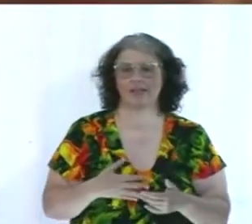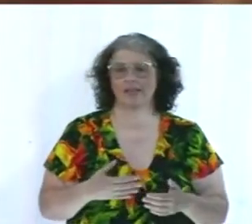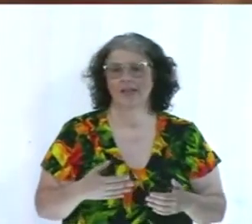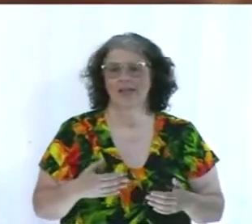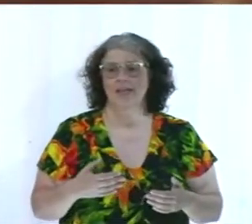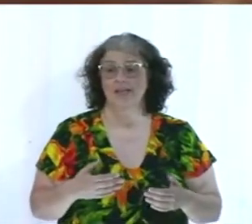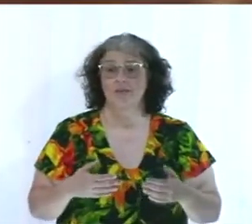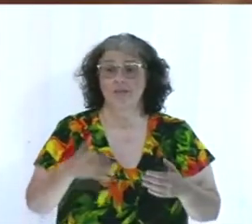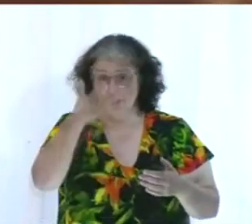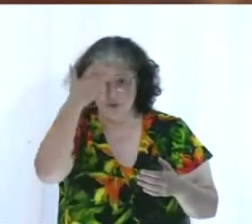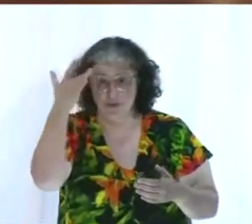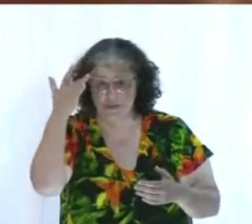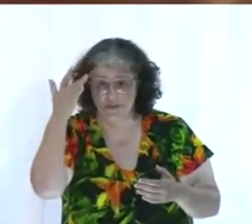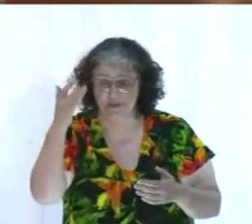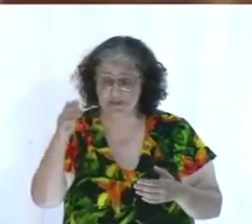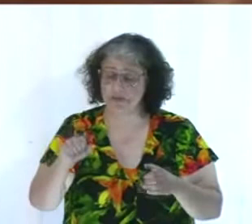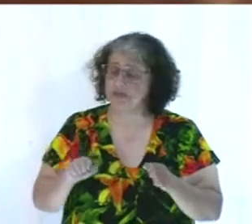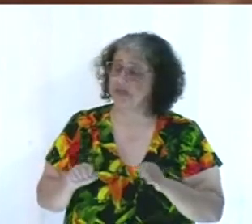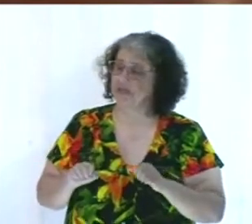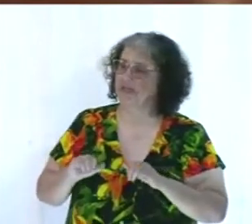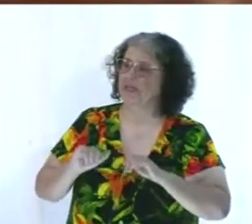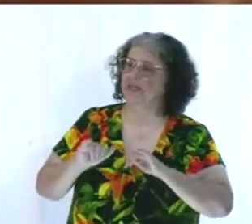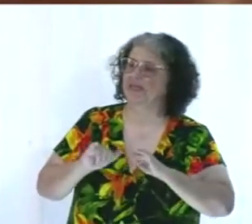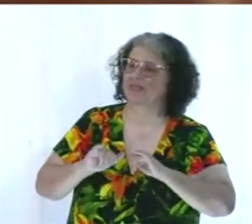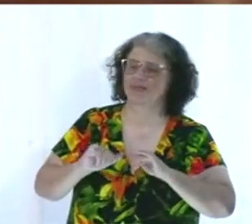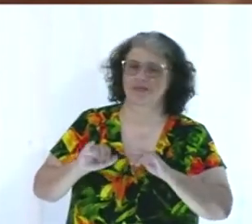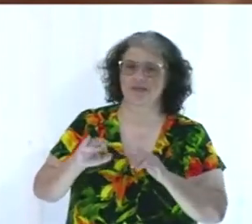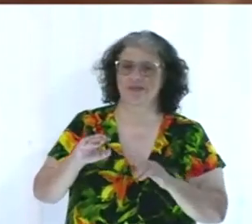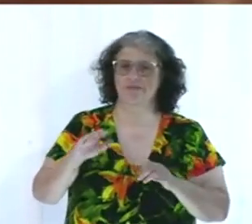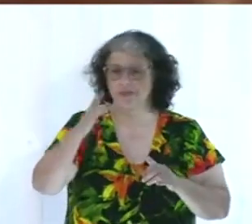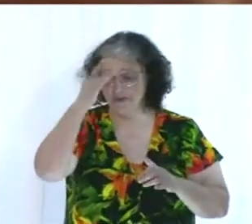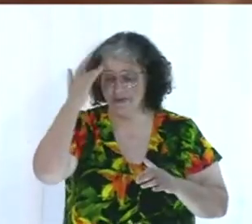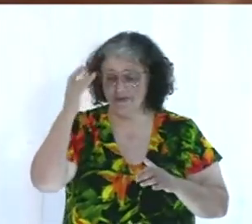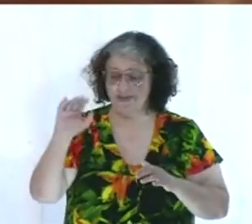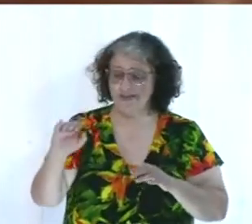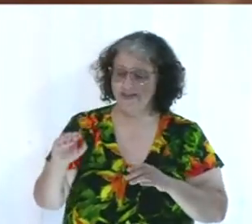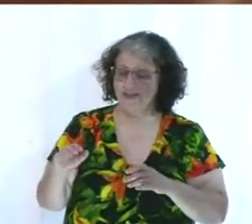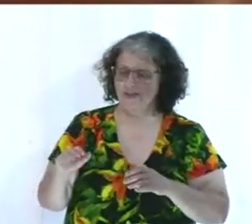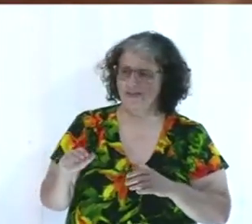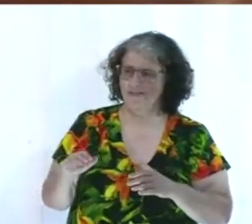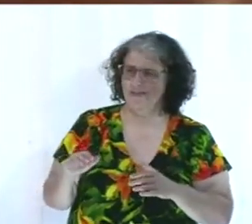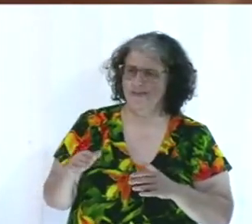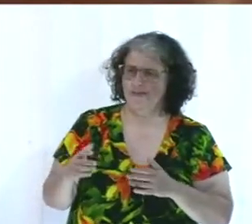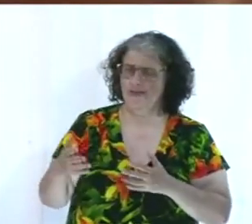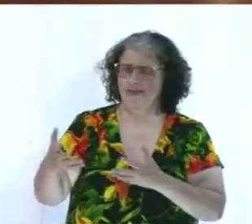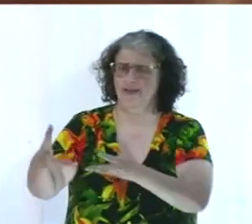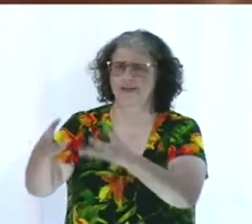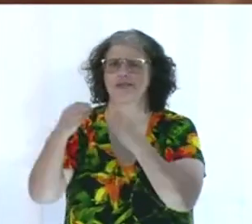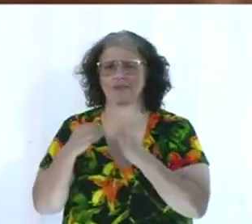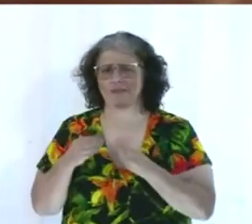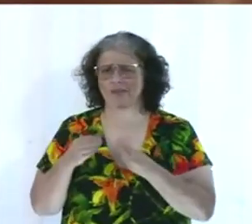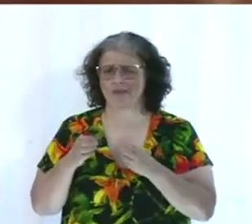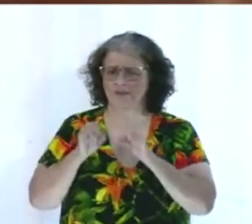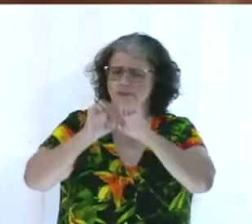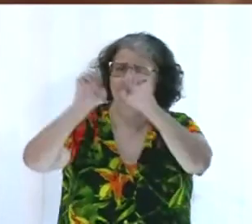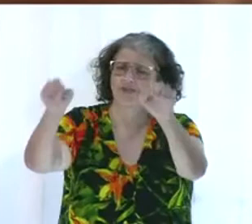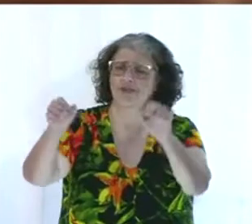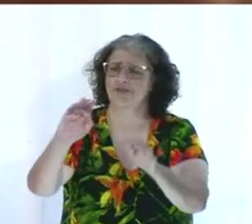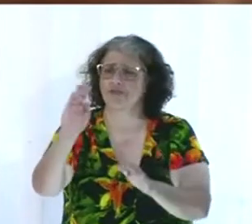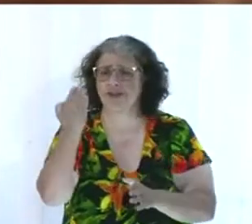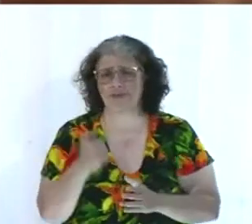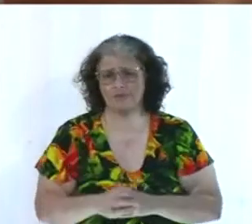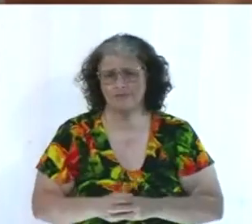parece, mas não é, que reluz, mas não é ouro. Mas o verdadeiro evangelho exalta a Deus. O